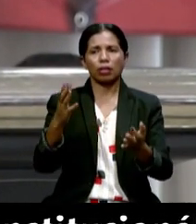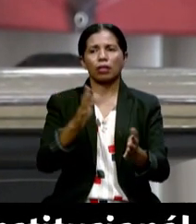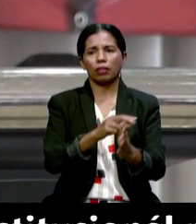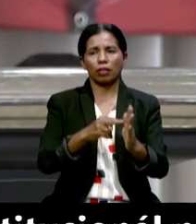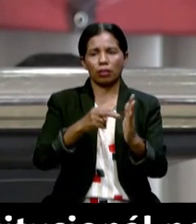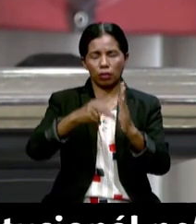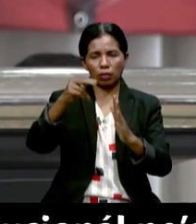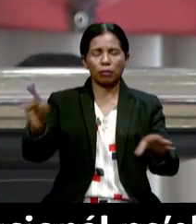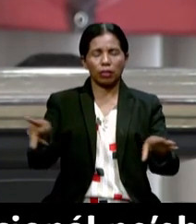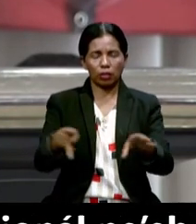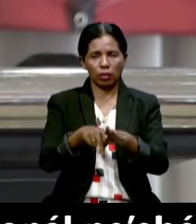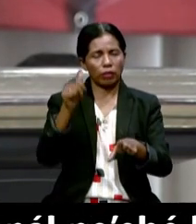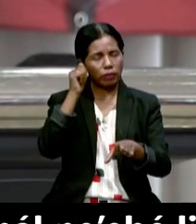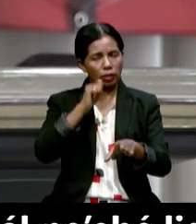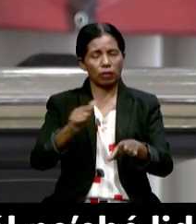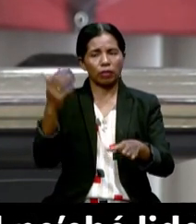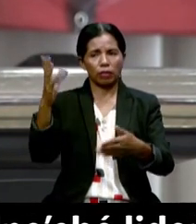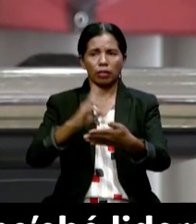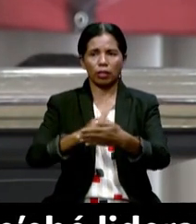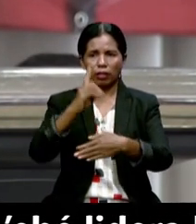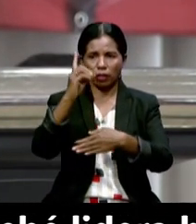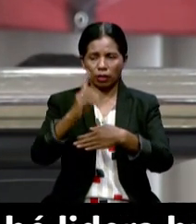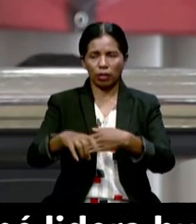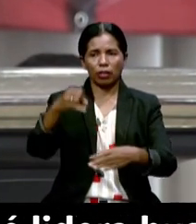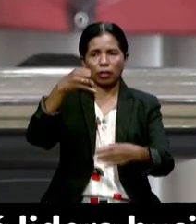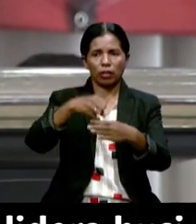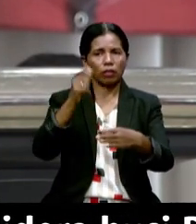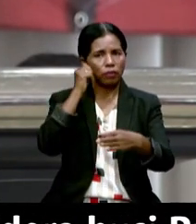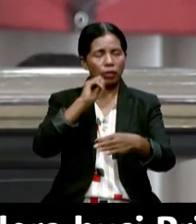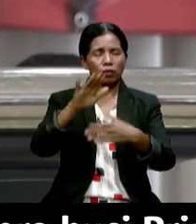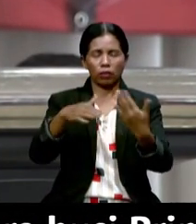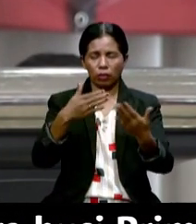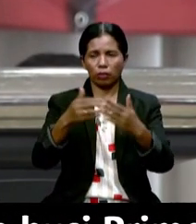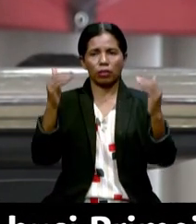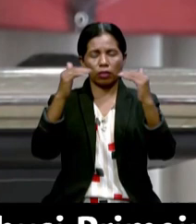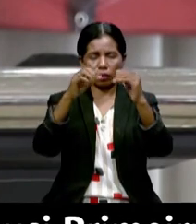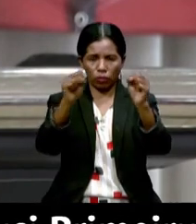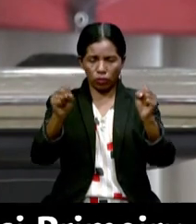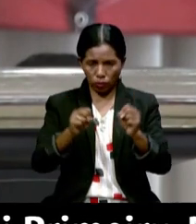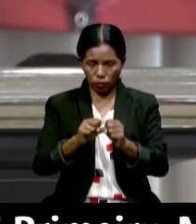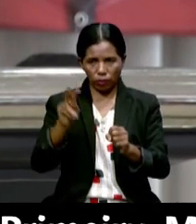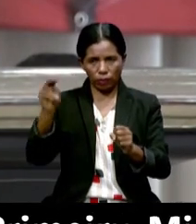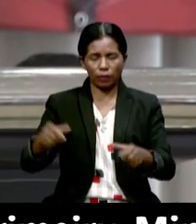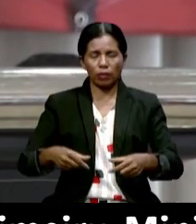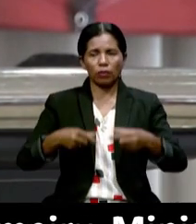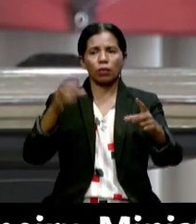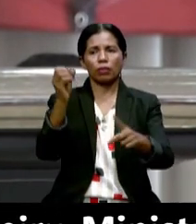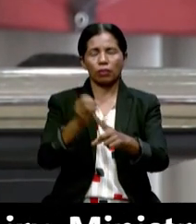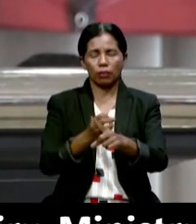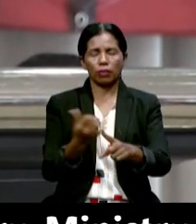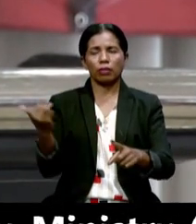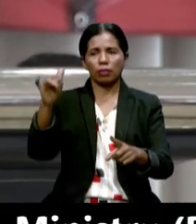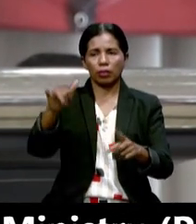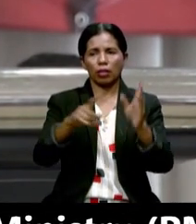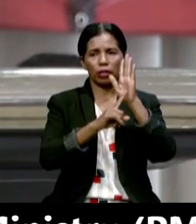numero participasong feto iha desenvolvimento lokal. Envolve feto sira encontro suku nia no fo oportunidade ba sira atu